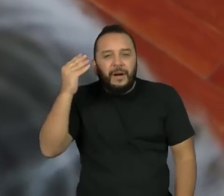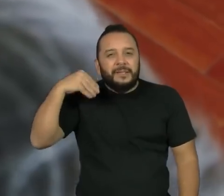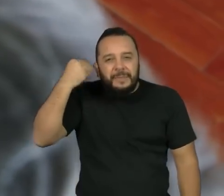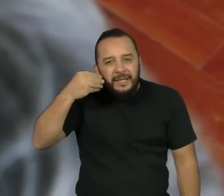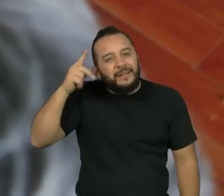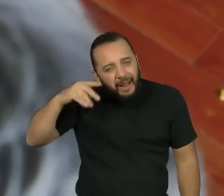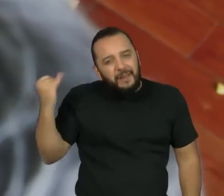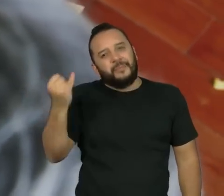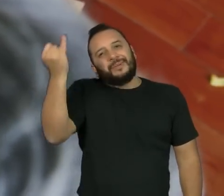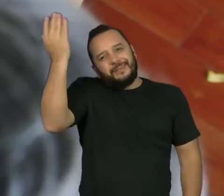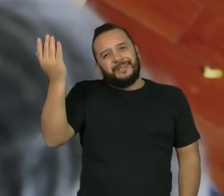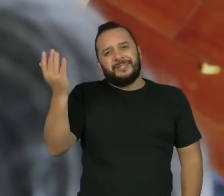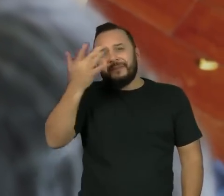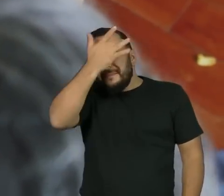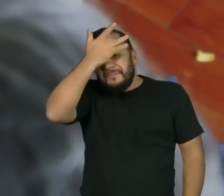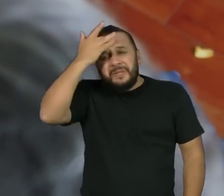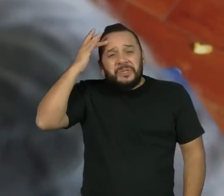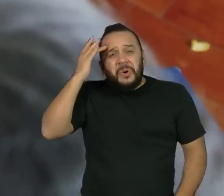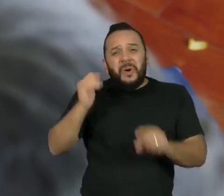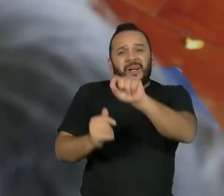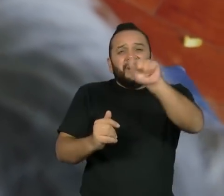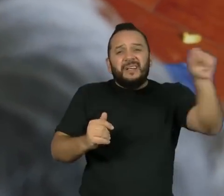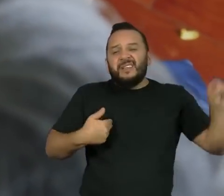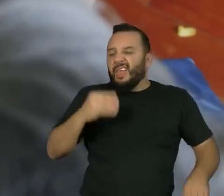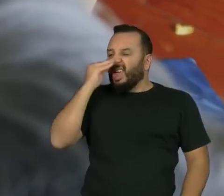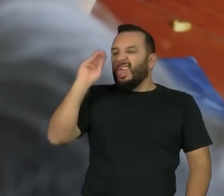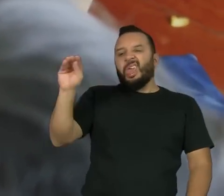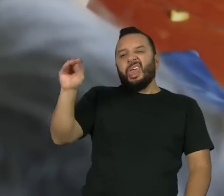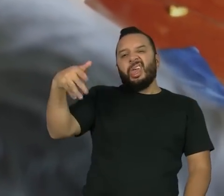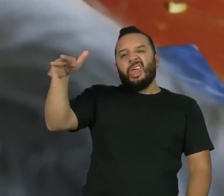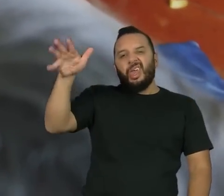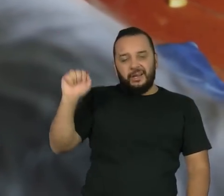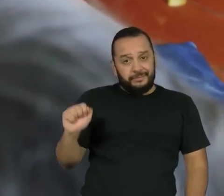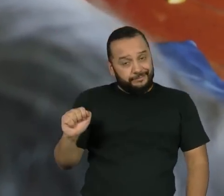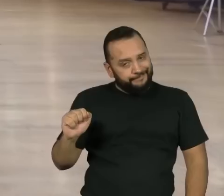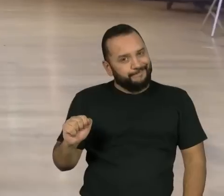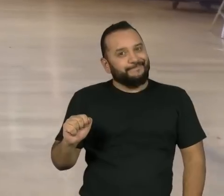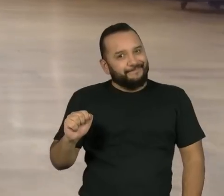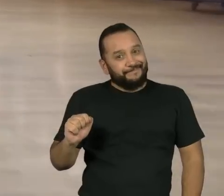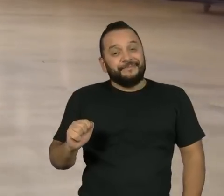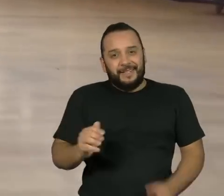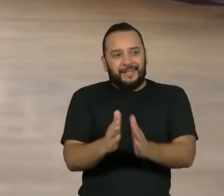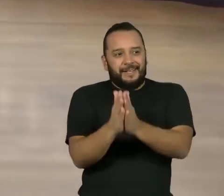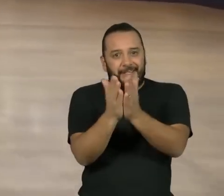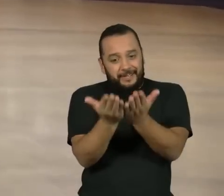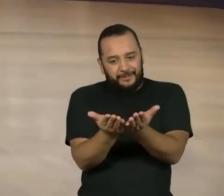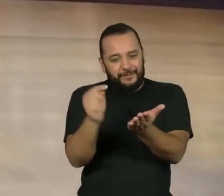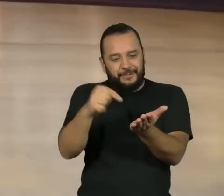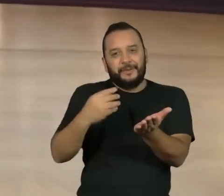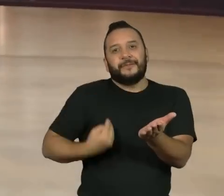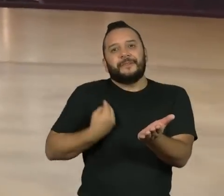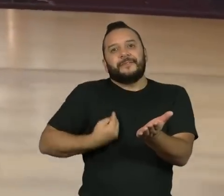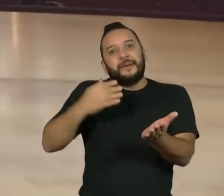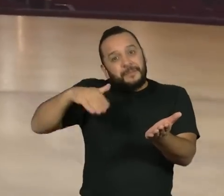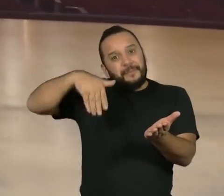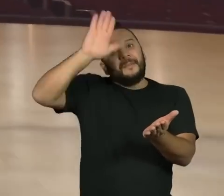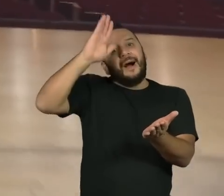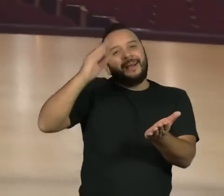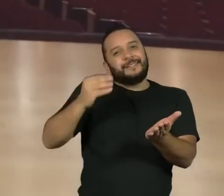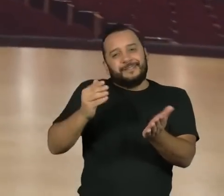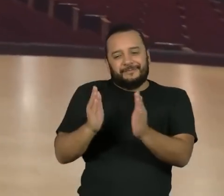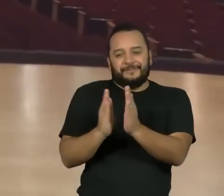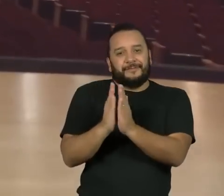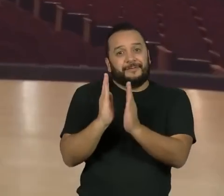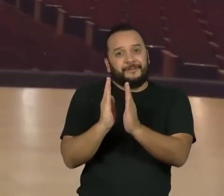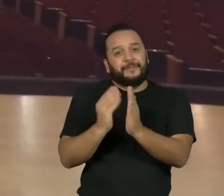As citações de livros e filmes em Vivemos Mais, Vivemos Bem reforçam que a arte enriquece a